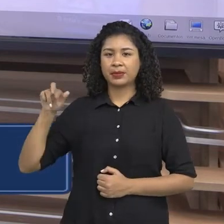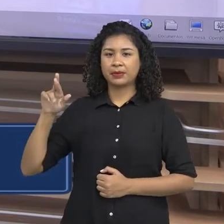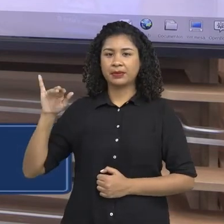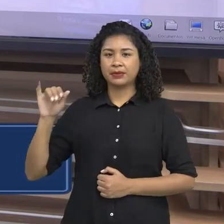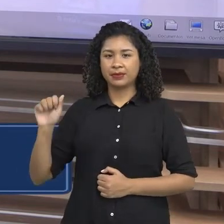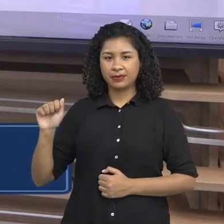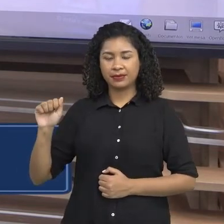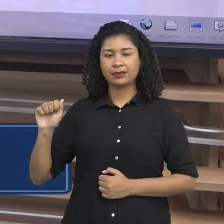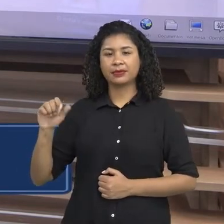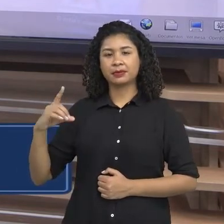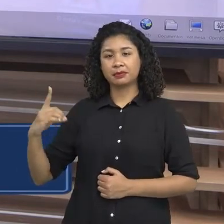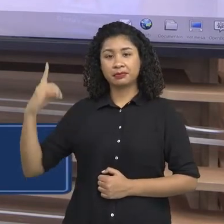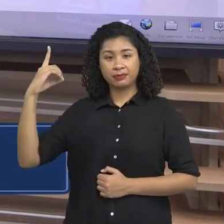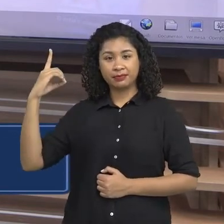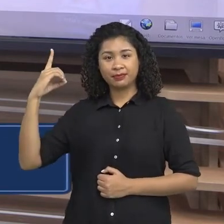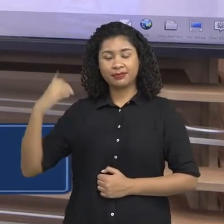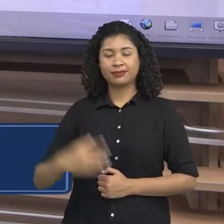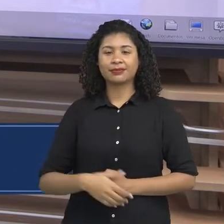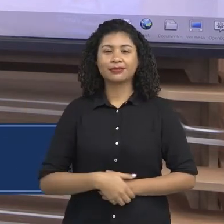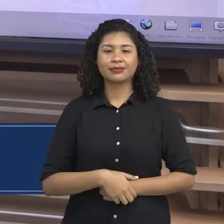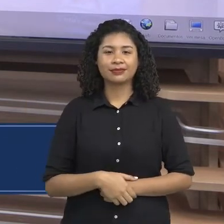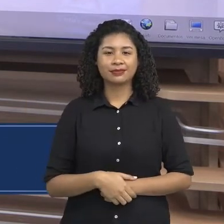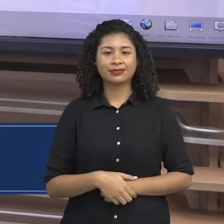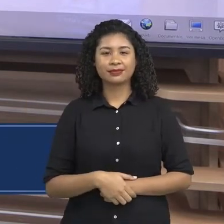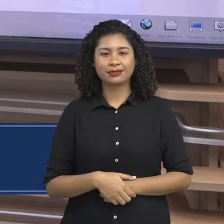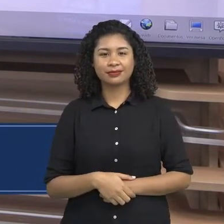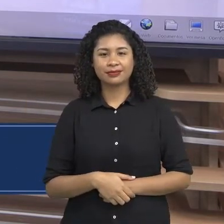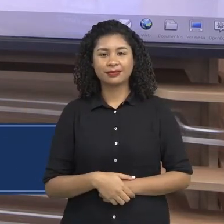Ruda marcou a letra D também na questão 3.